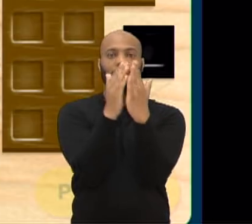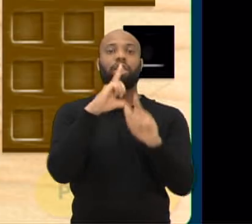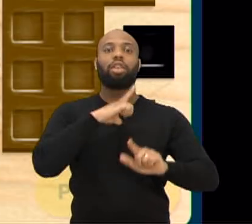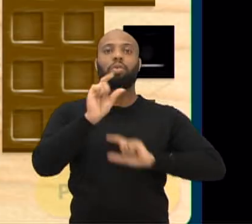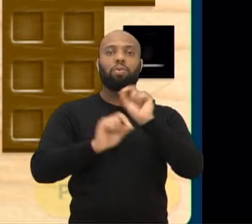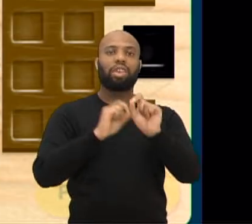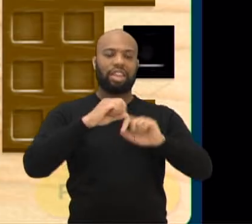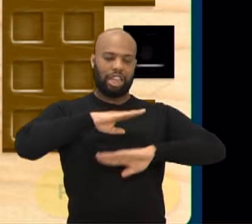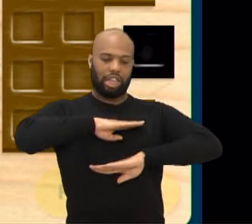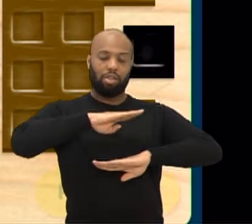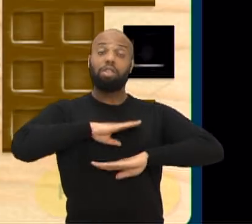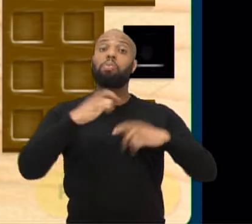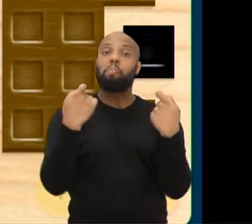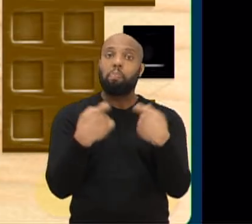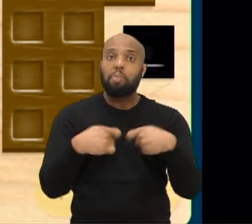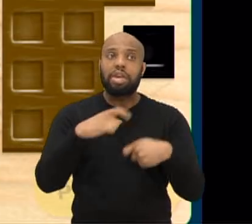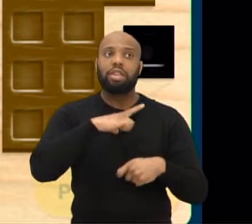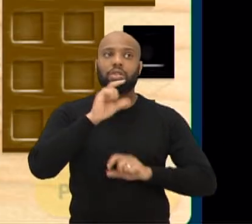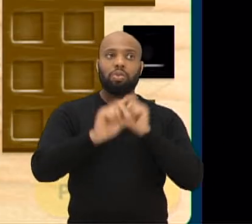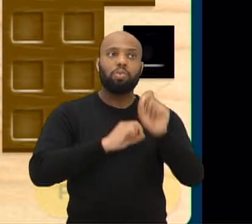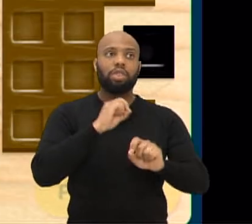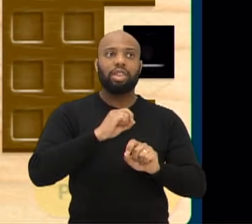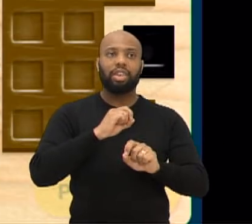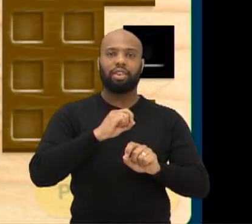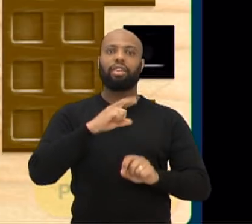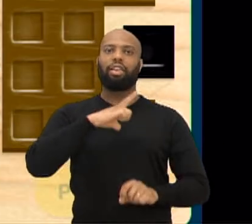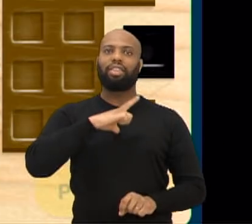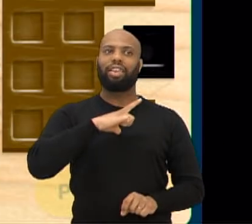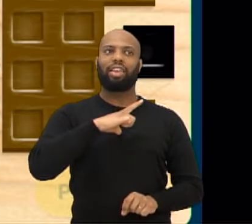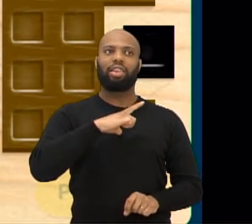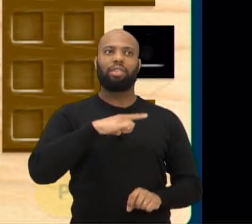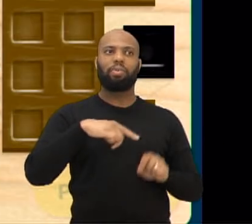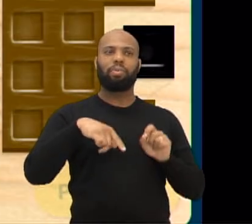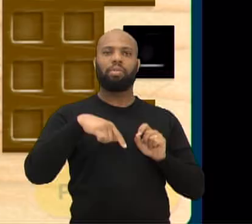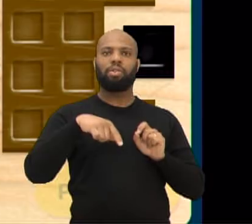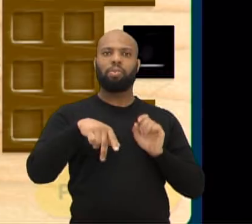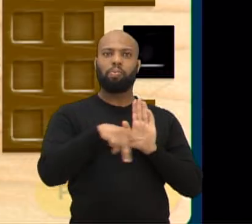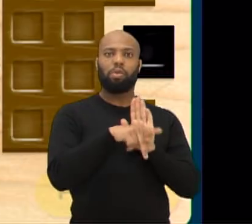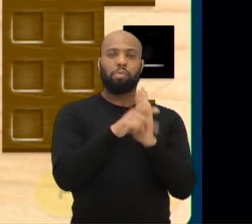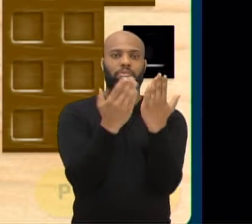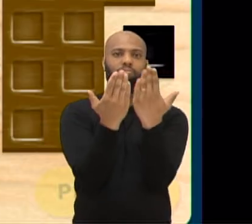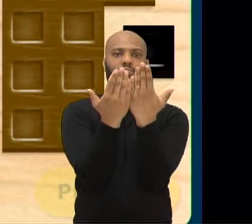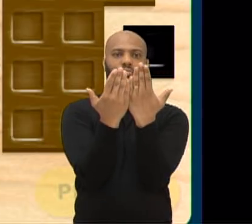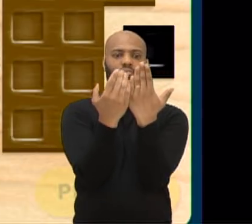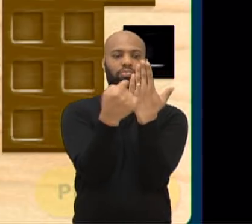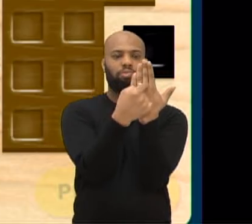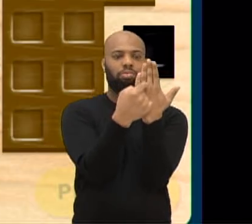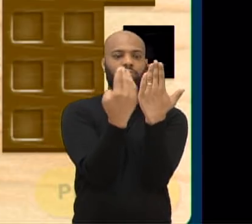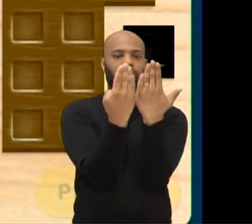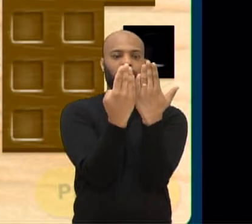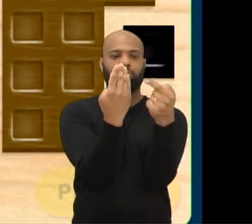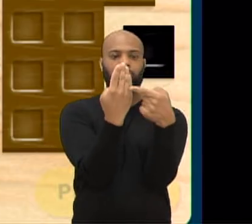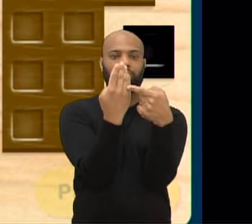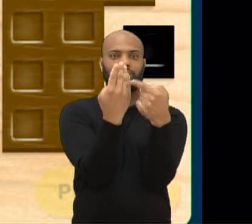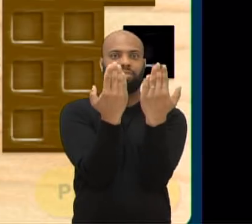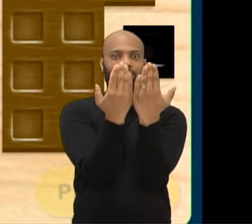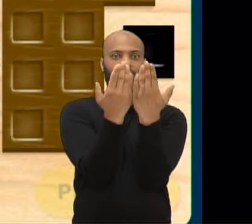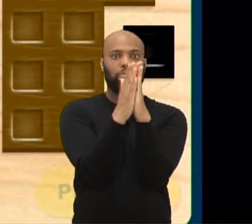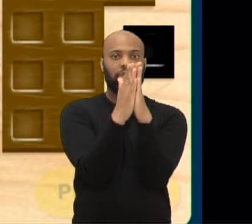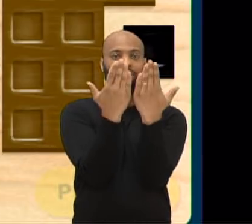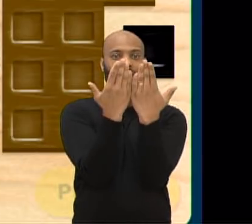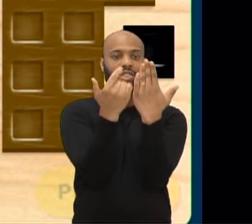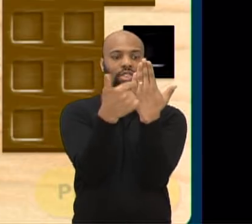situação onde a gente tem que ter o reflexo de um lado com o outro. Perceba que o